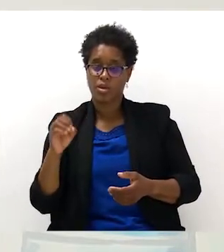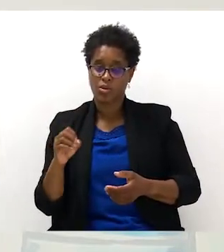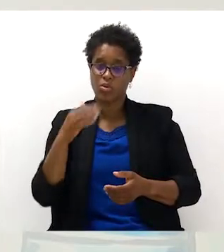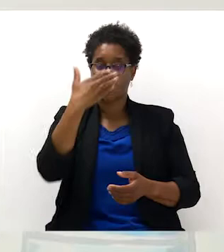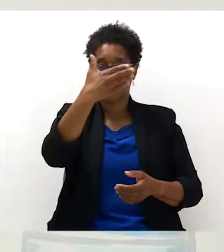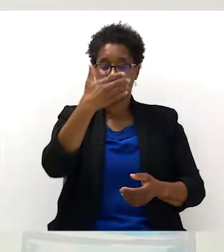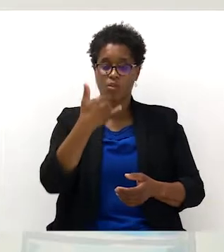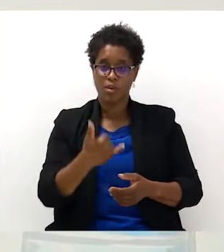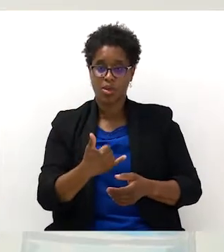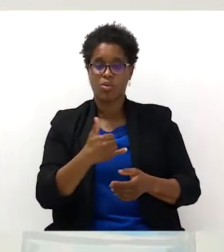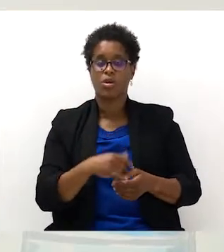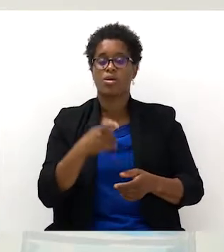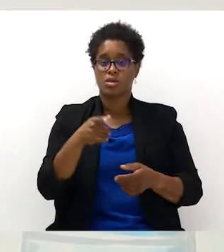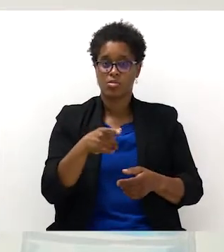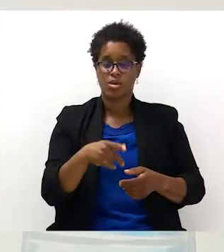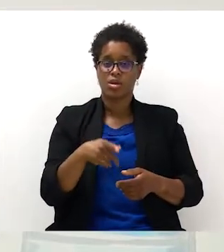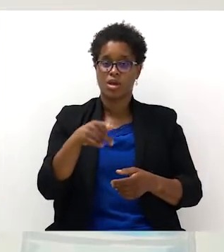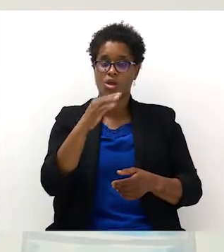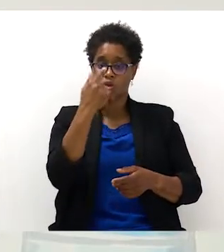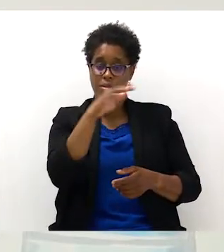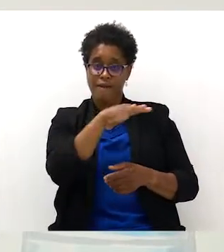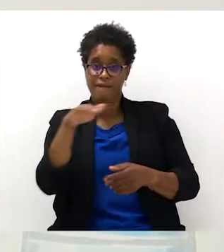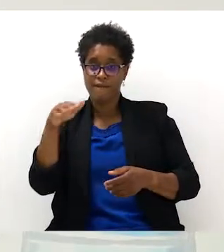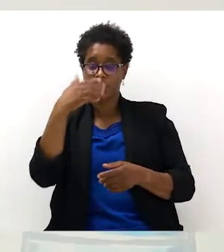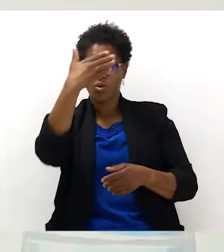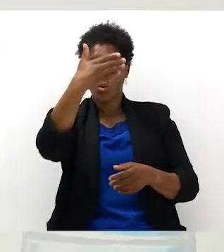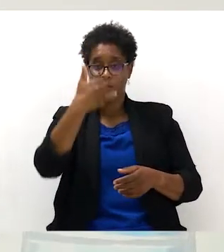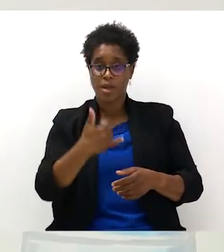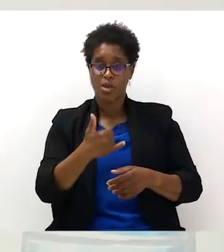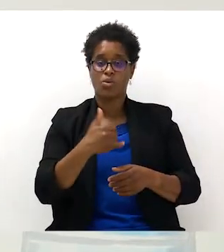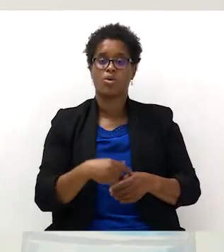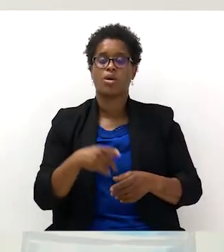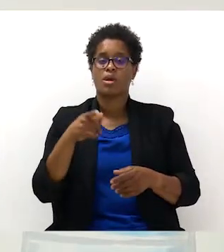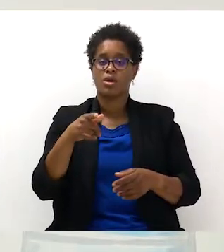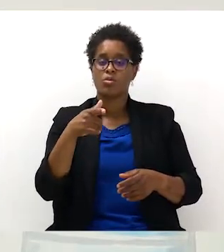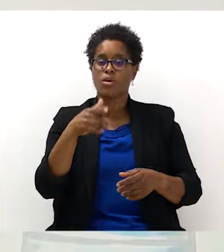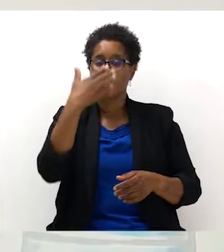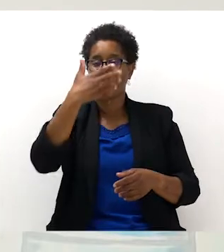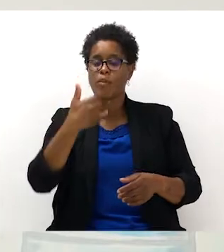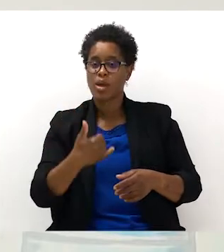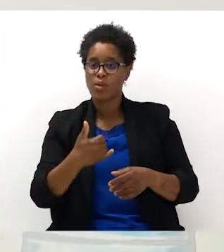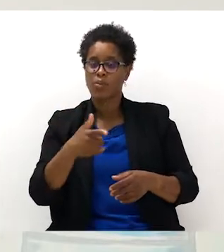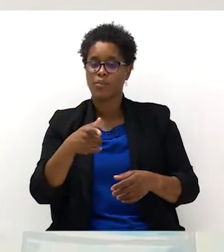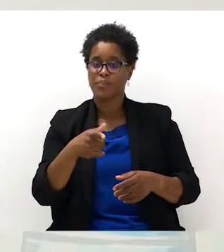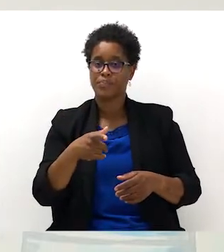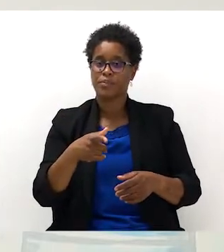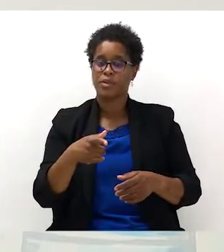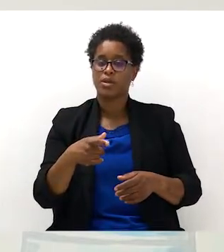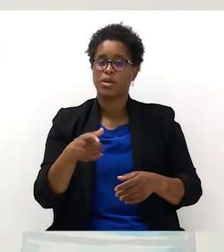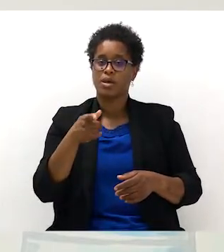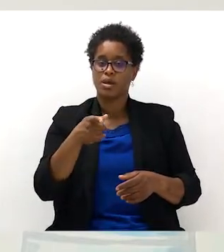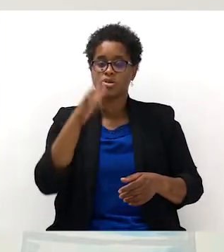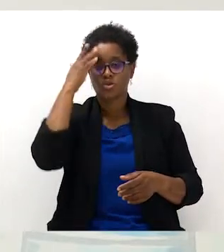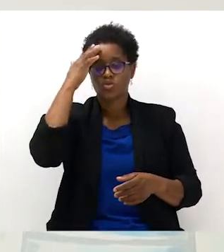meio. Temos aqui, esta é uma fração, um meio. E na fração um meio,